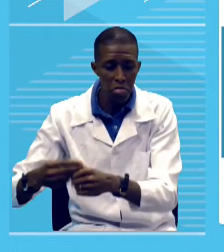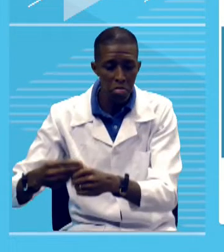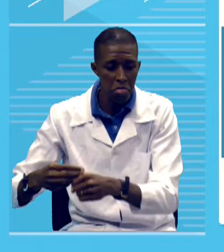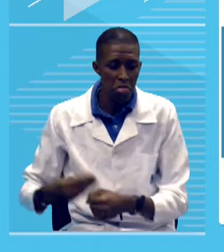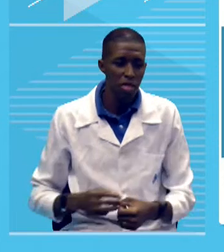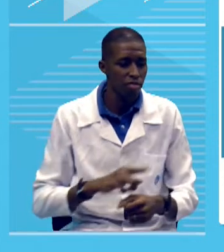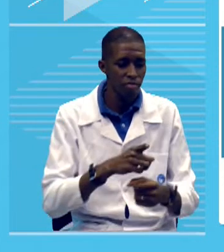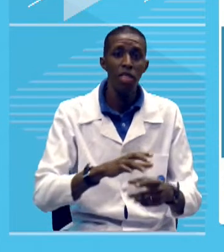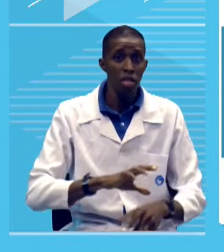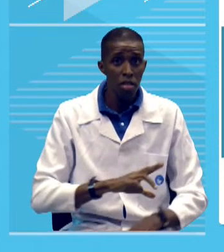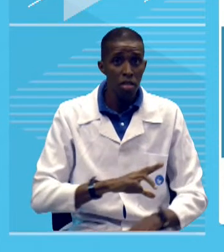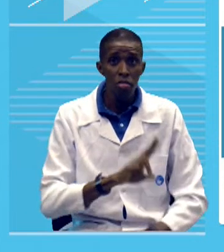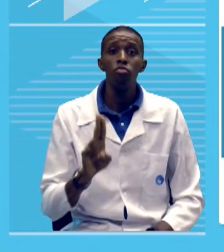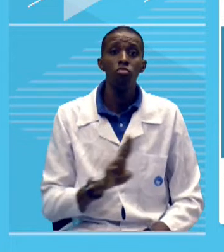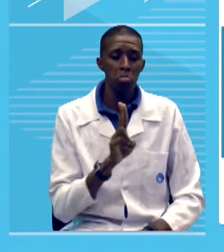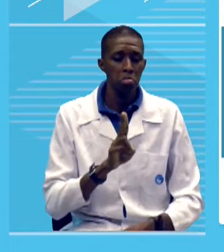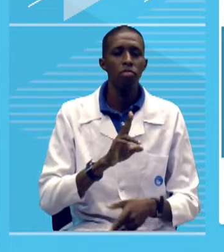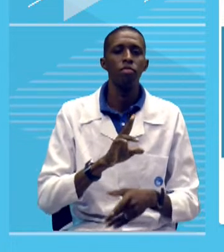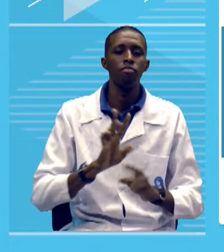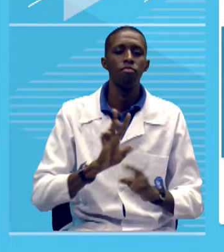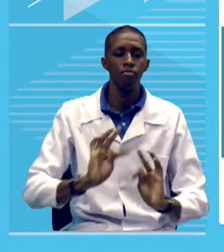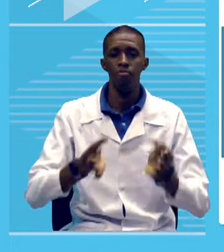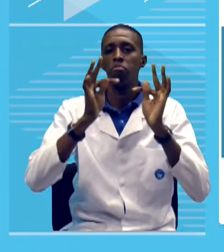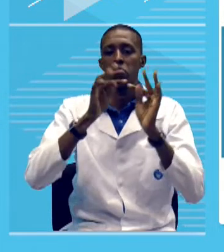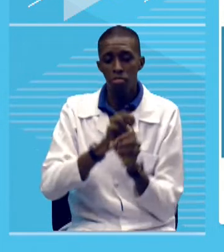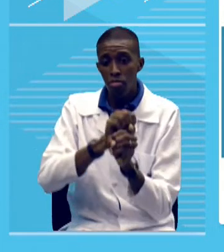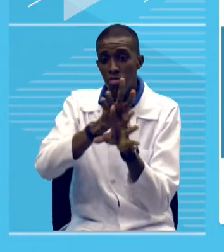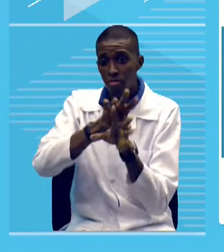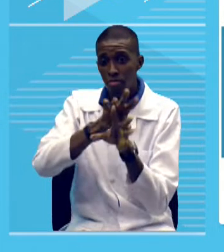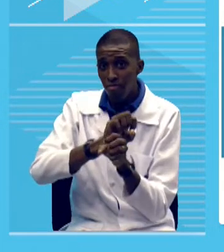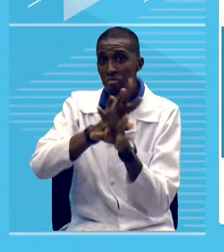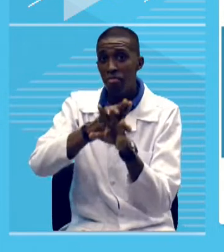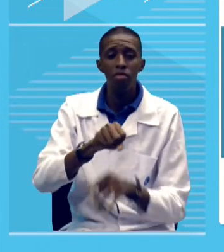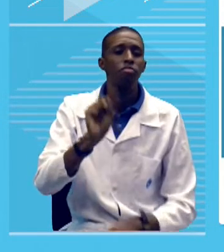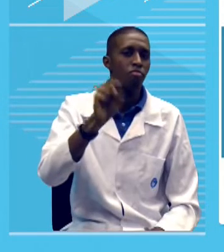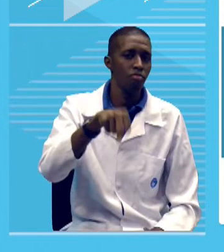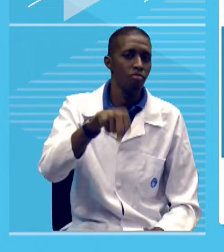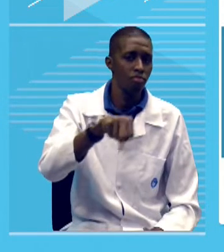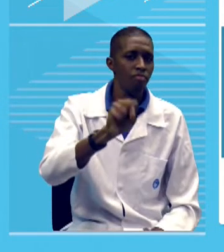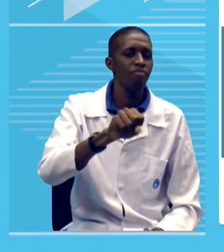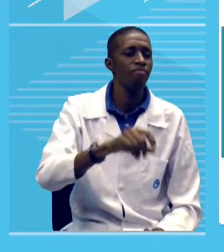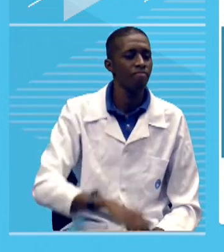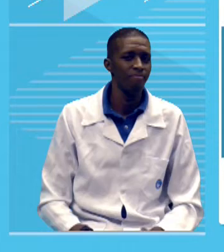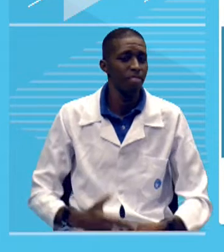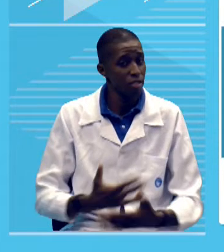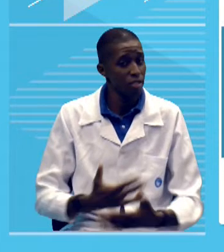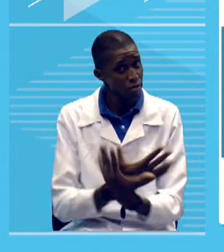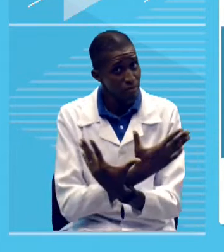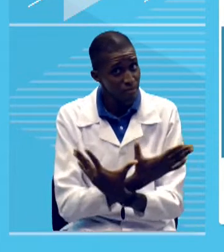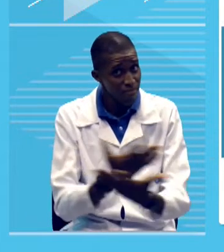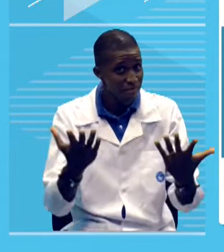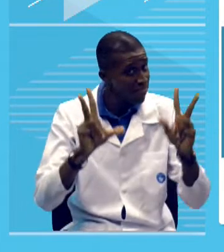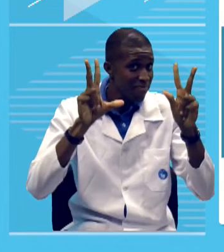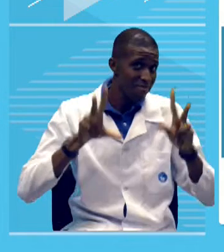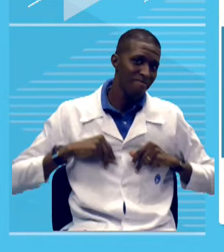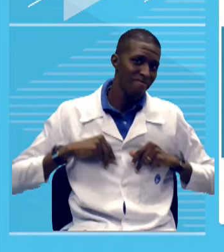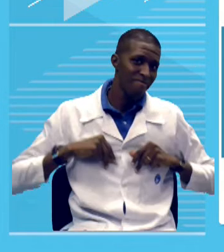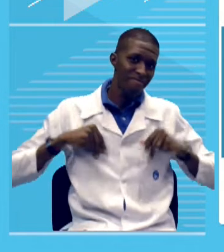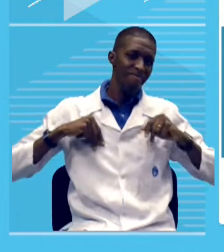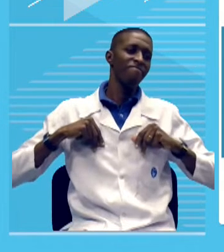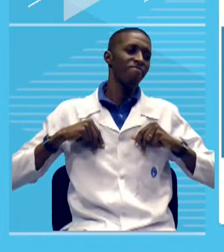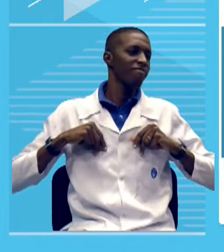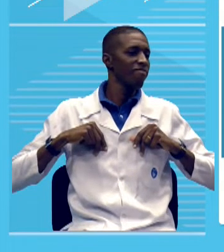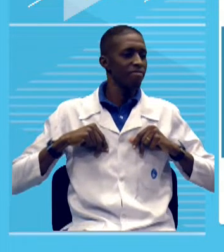boa noite minha querida amiga Camila gente boa essa professora assistente galerinha primeiro